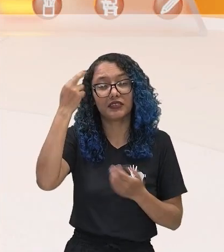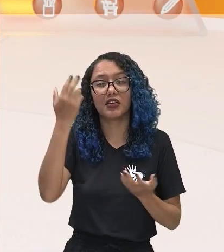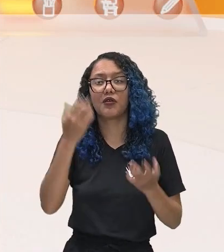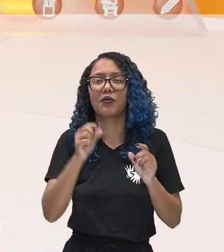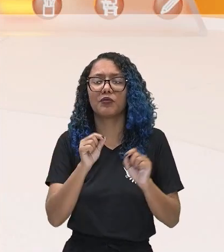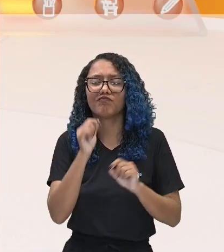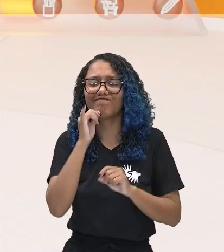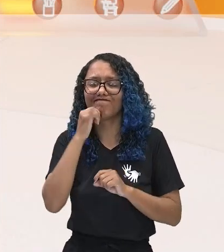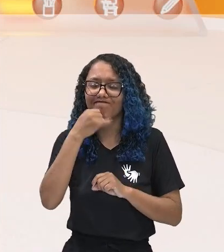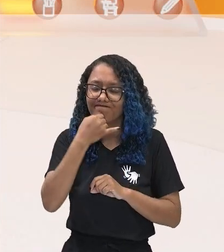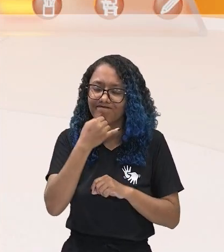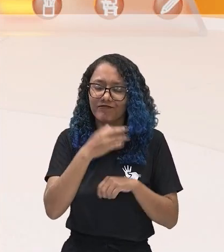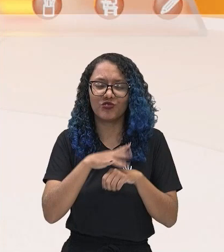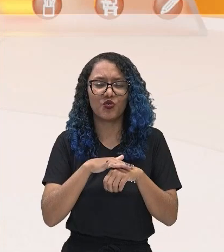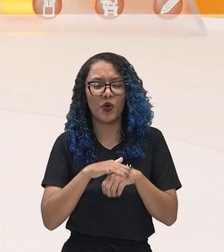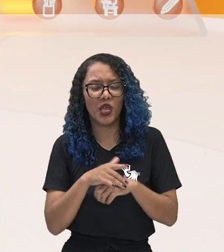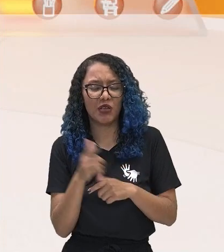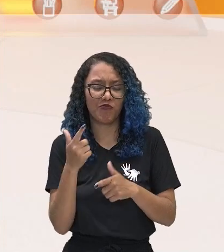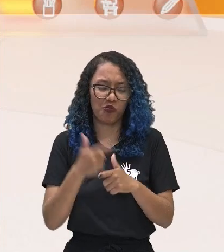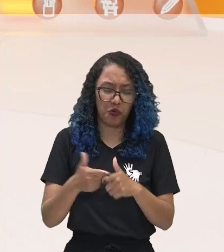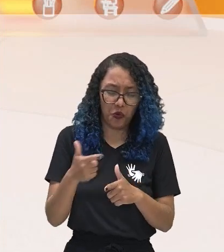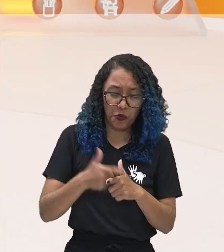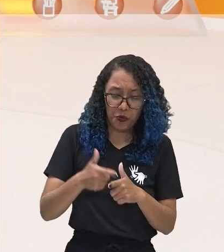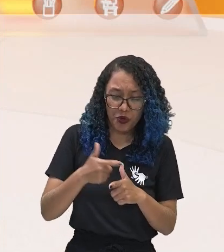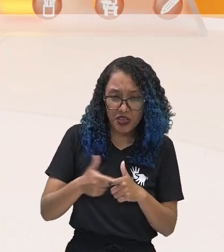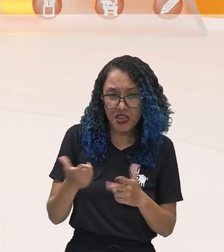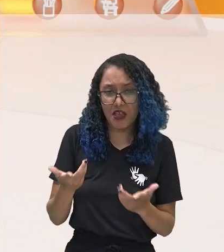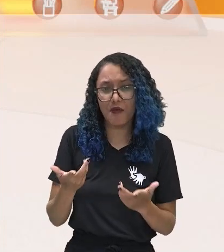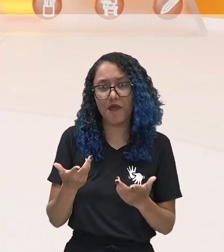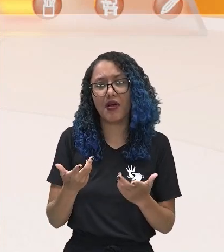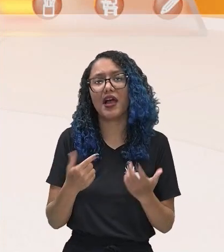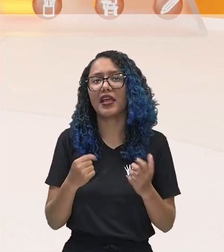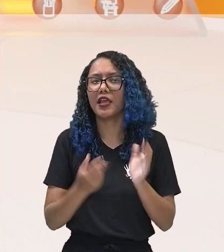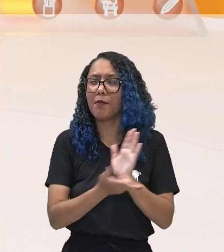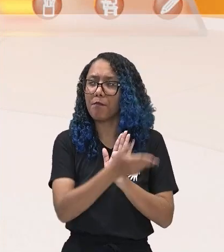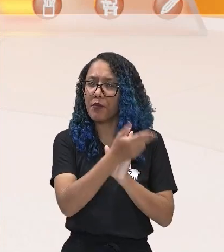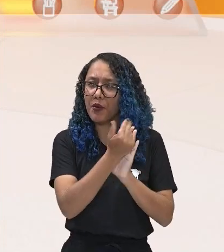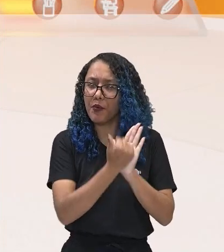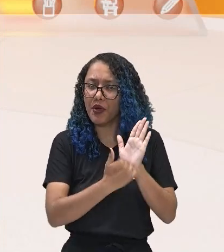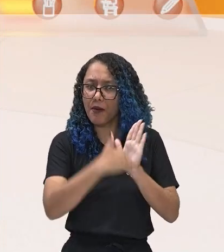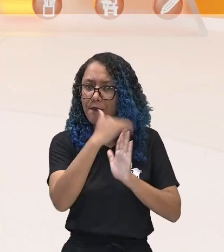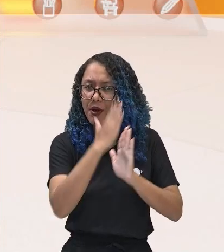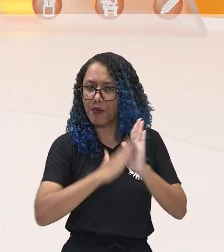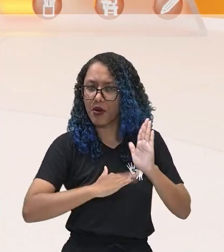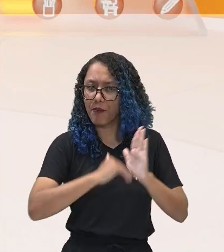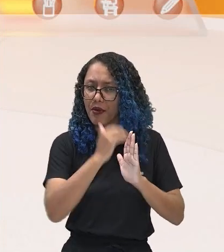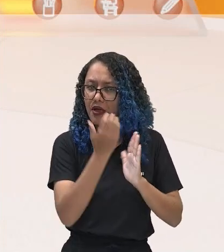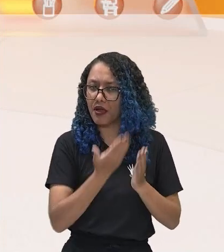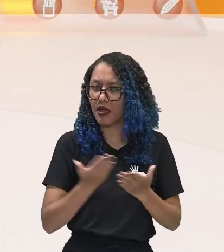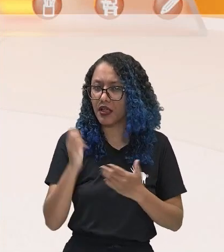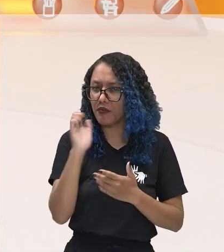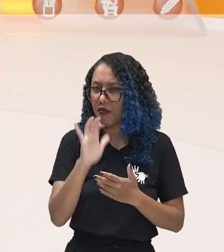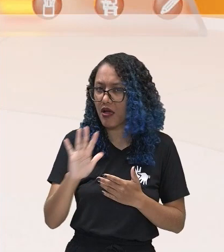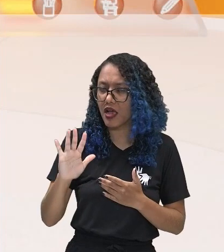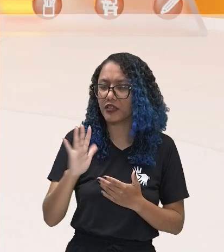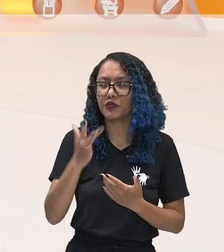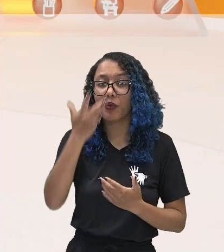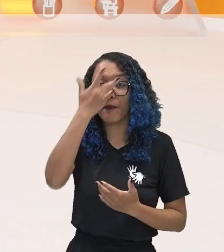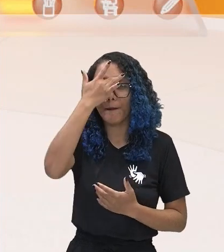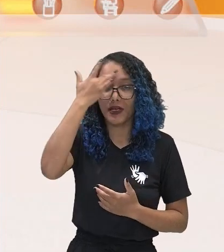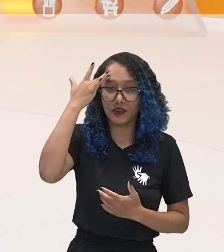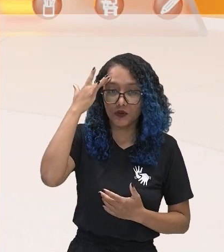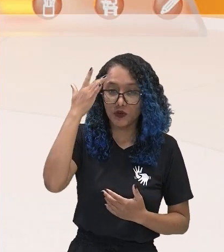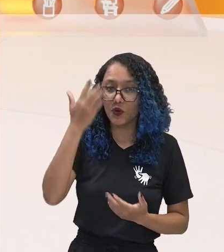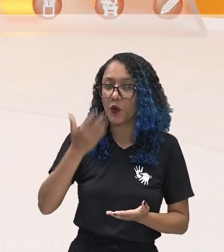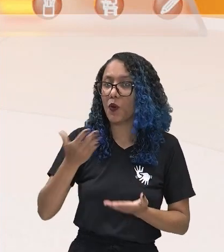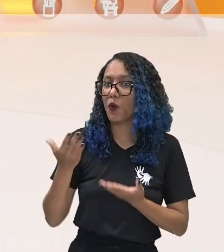estava doente, estava com problema, e aí criou essa imagem aí. Vocês podem olhar que é a imagem de um ser andrógeno, né,